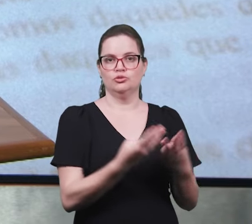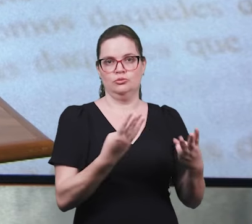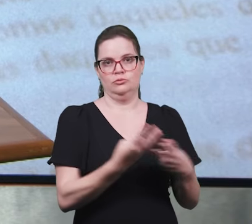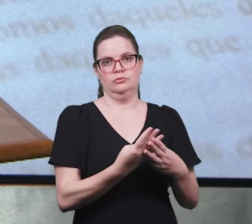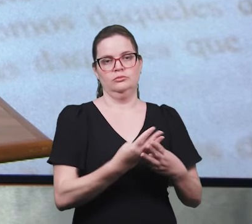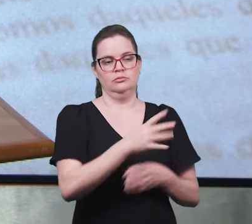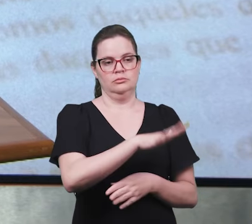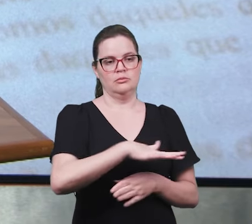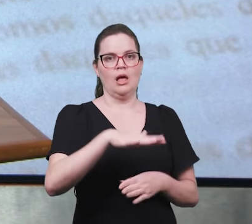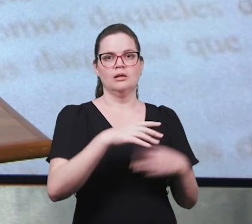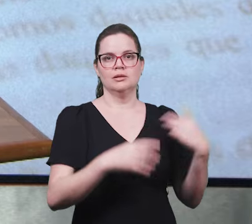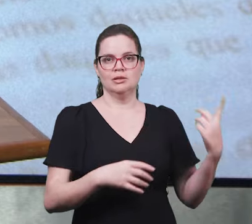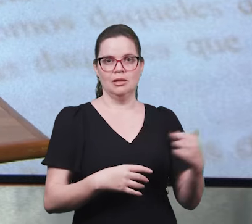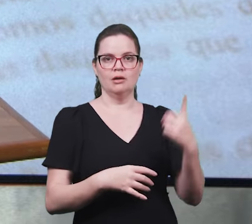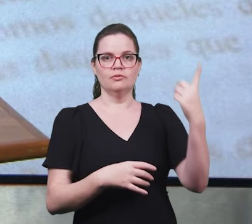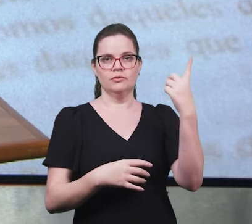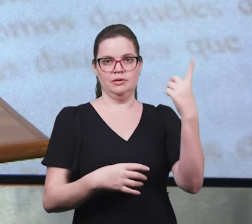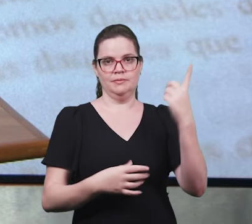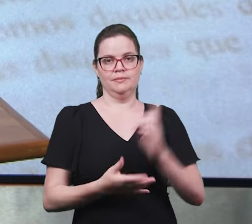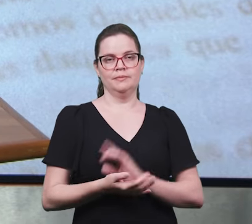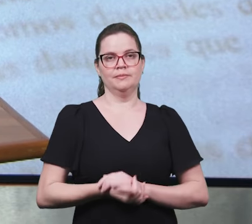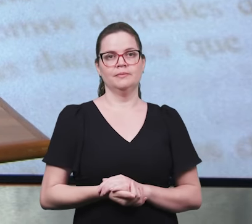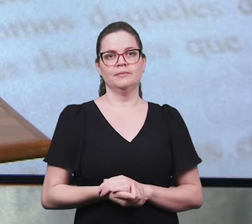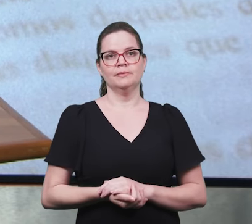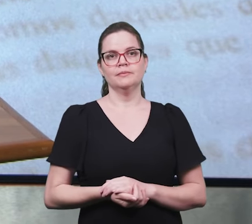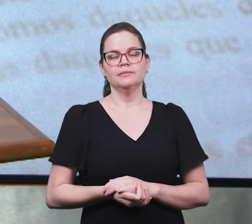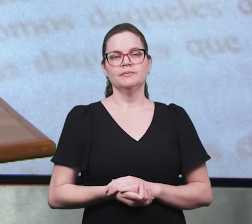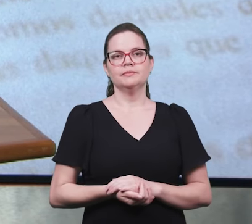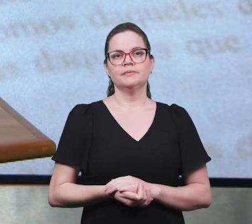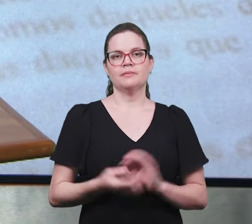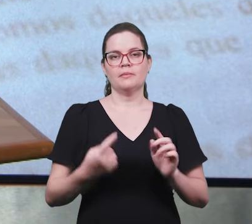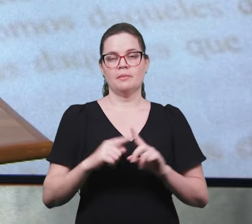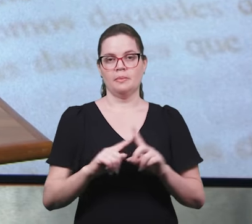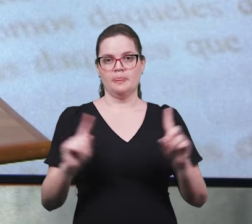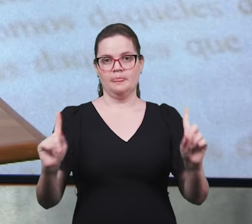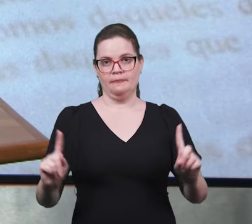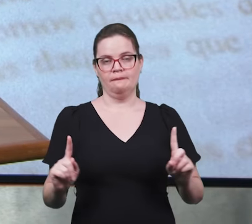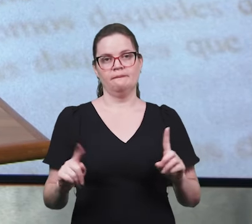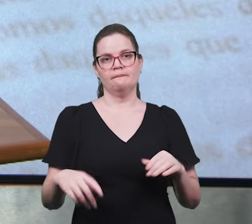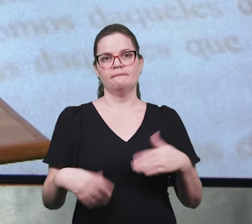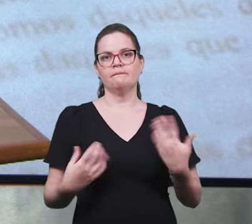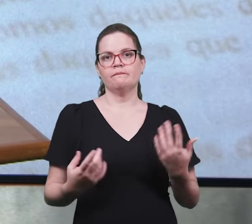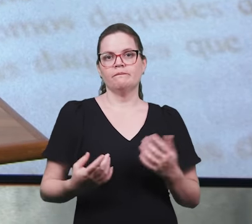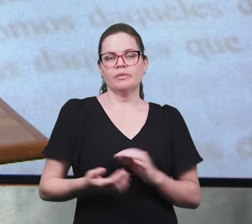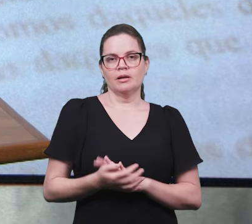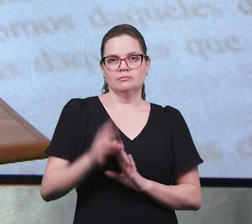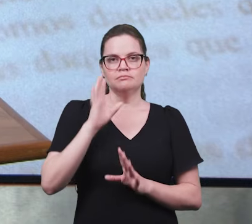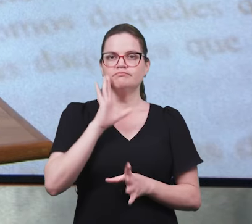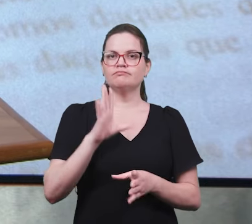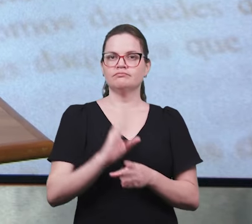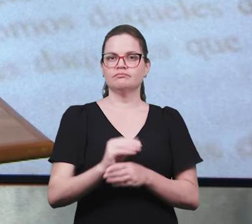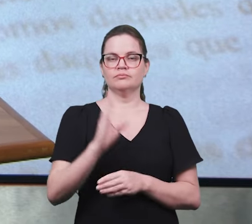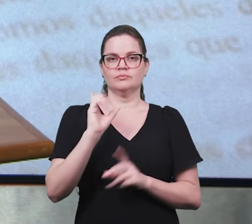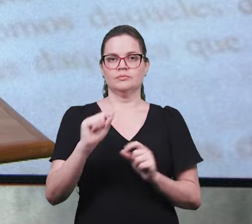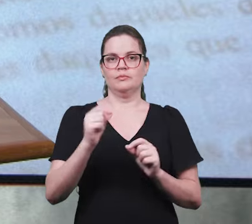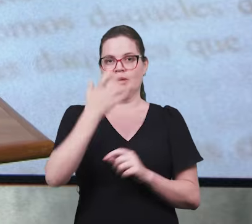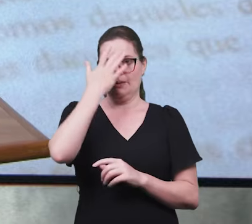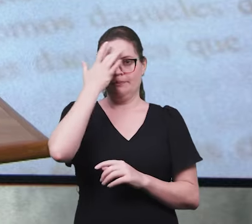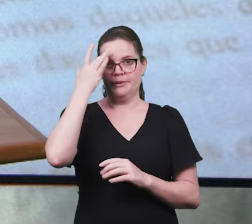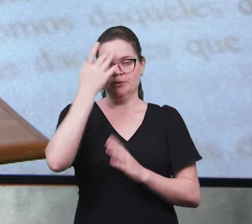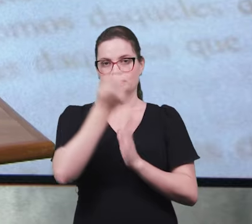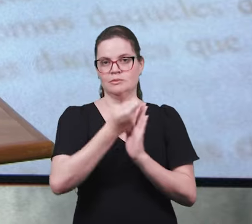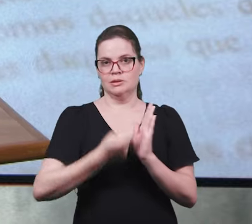os descendentes de Davi. No entanto, de modo secundário, o escritor